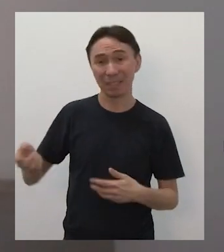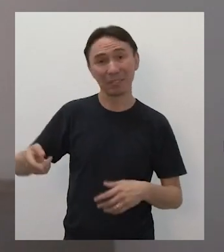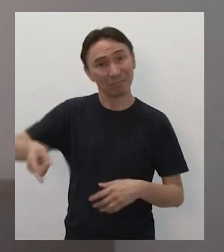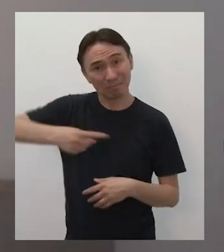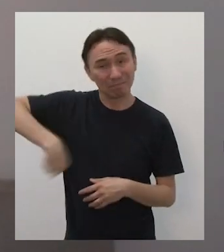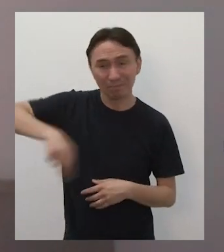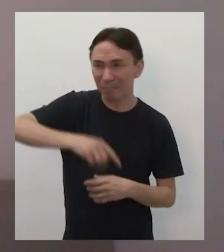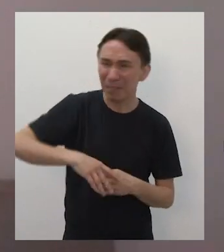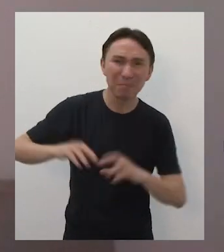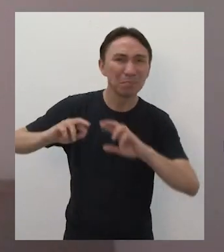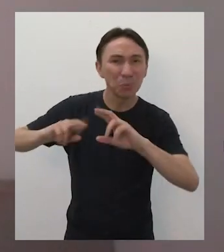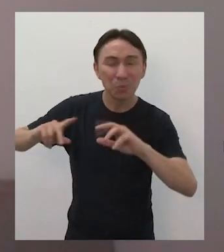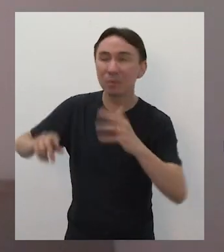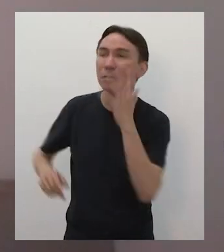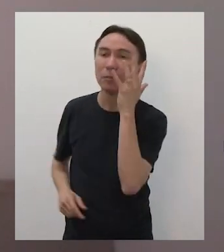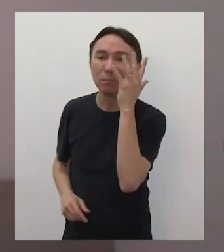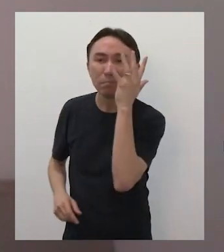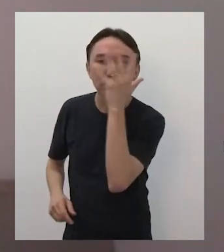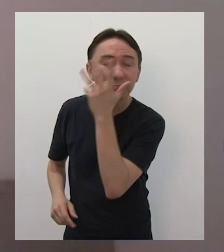existe